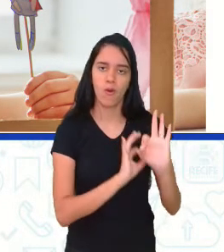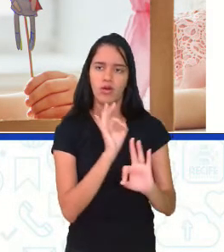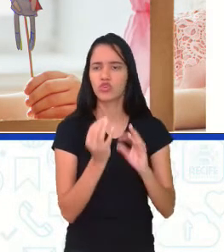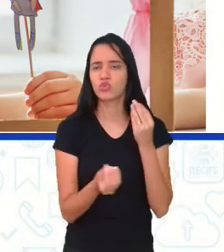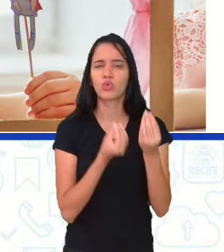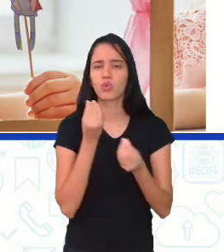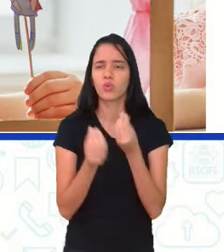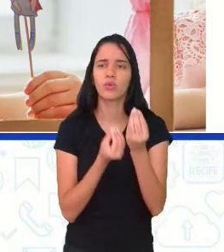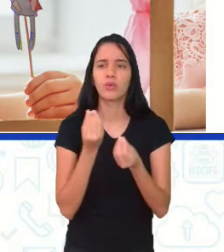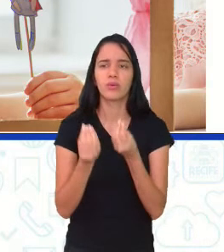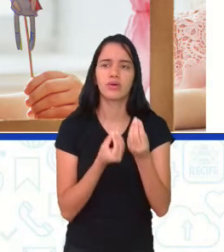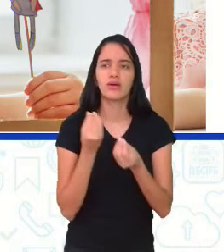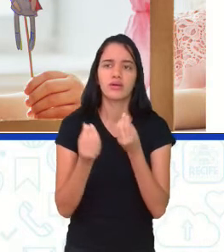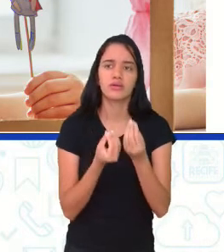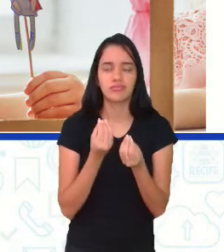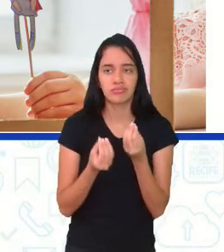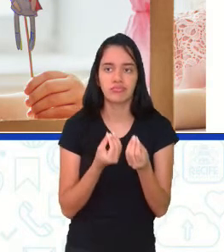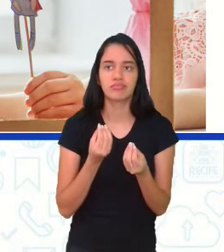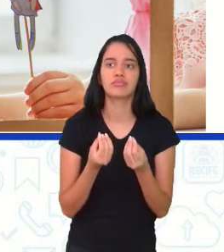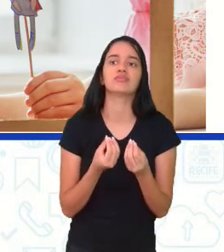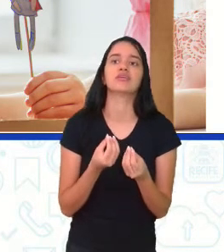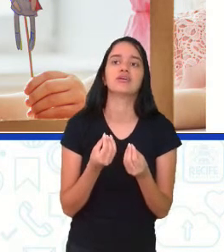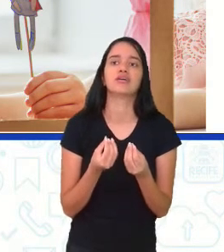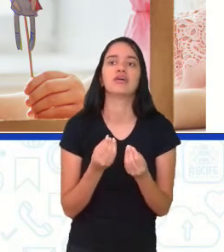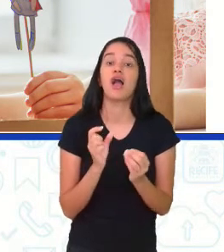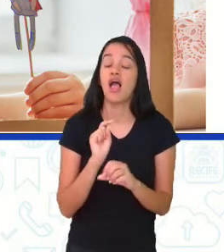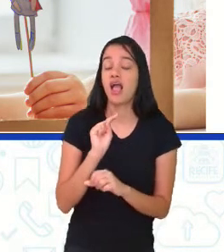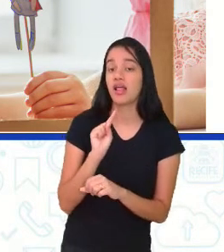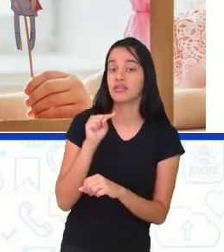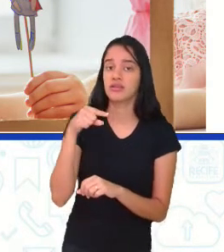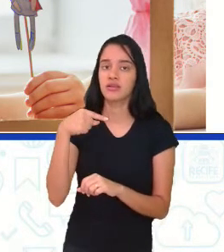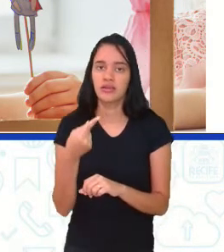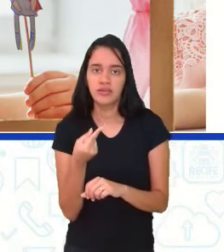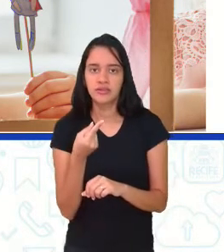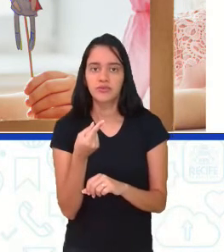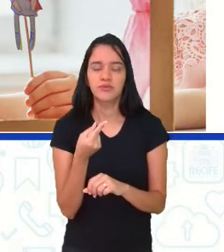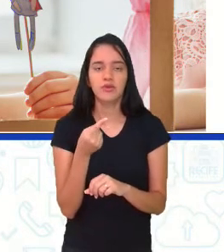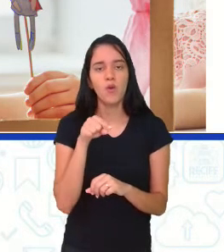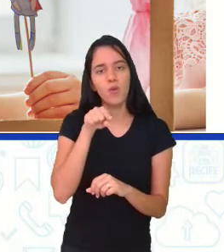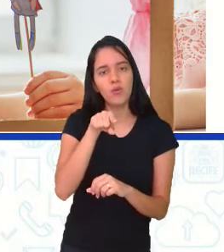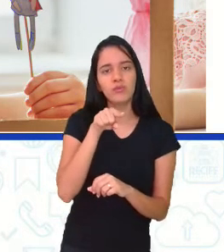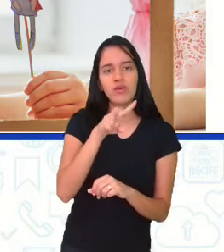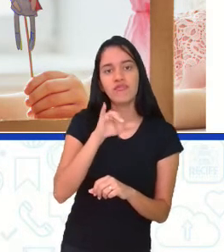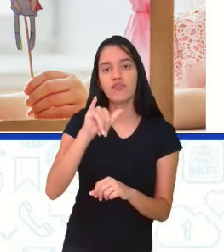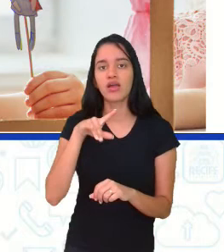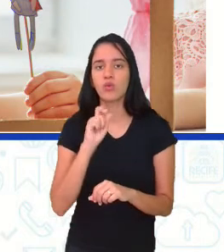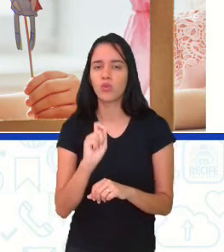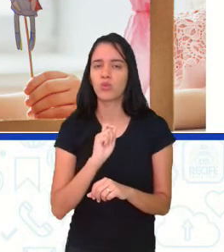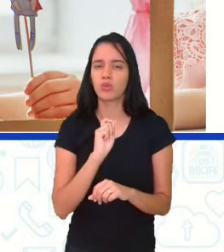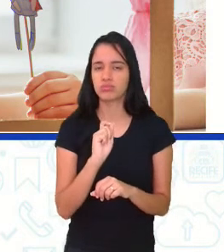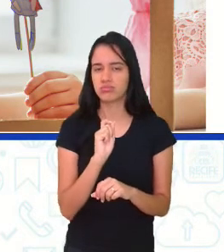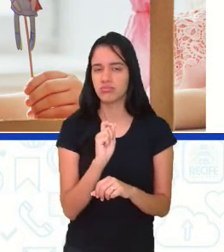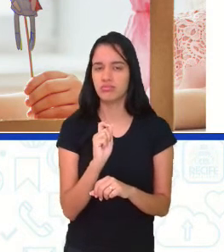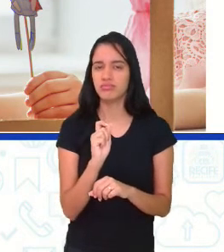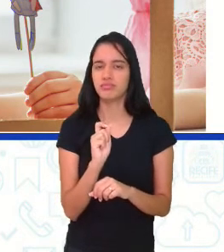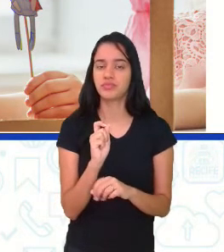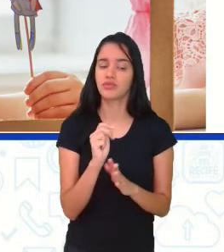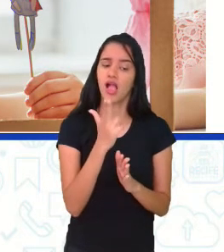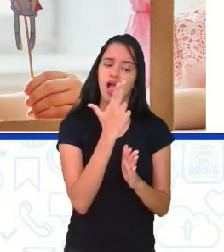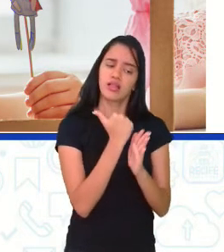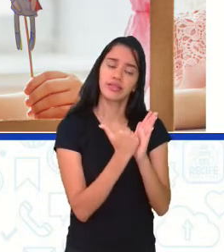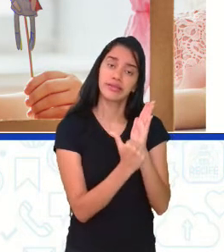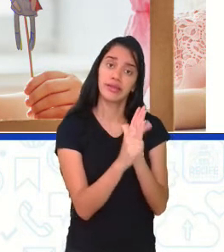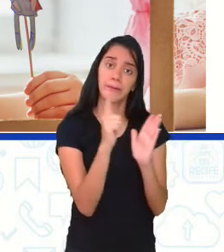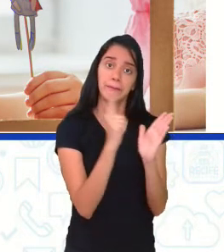iria ser no Canva. Depois, você vai e desenha